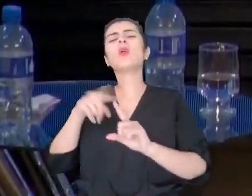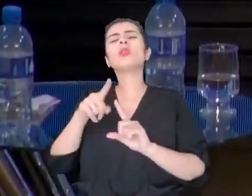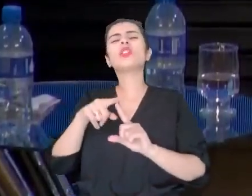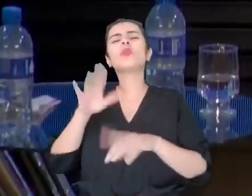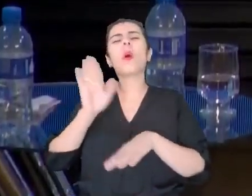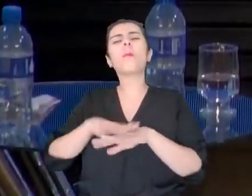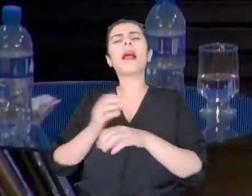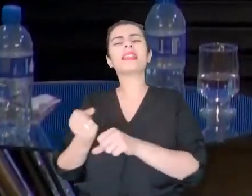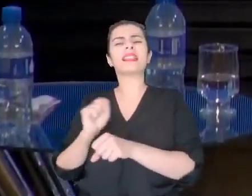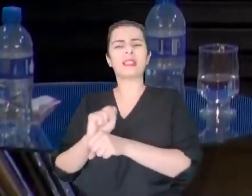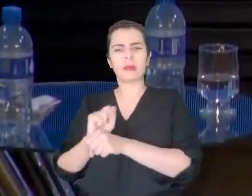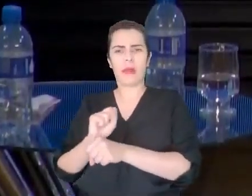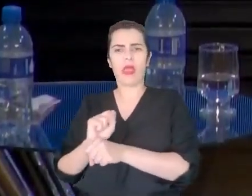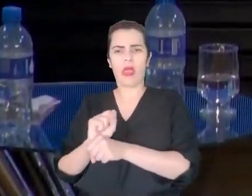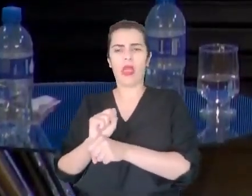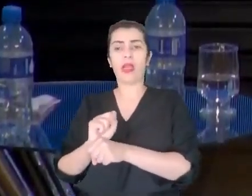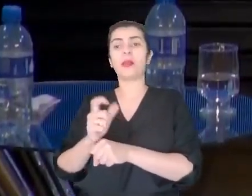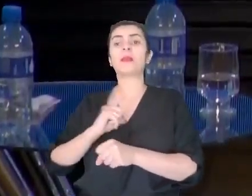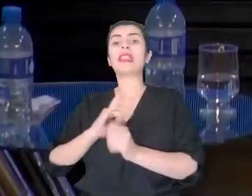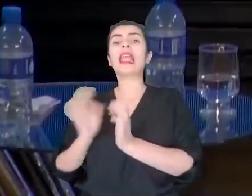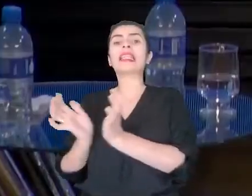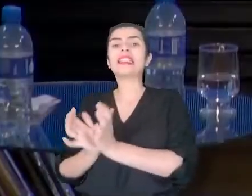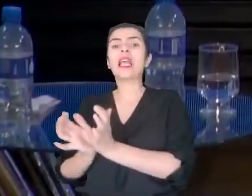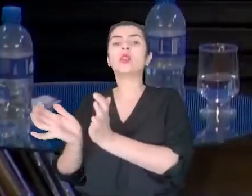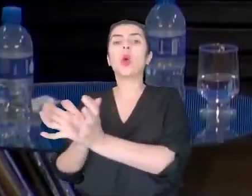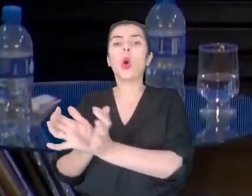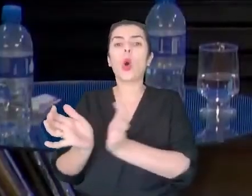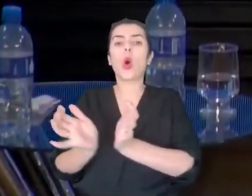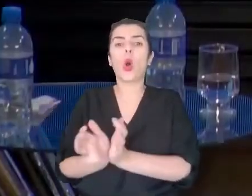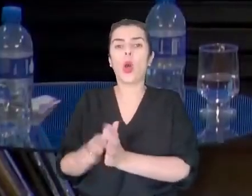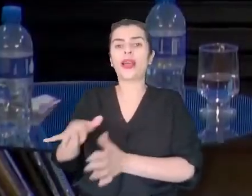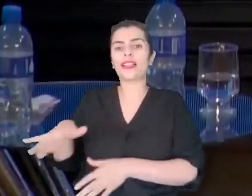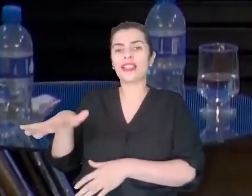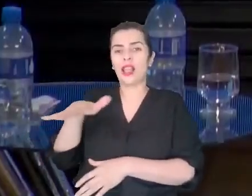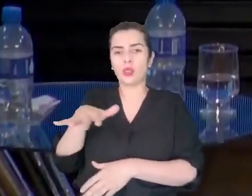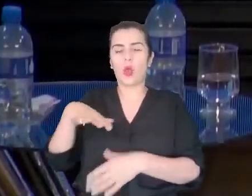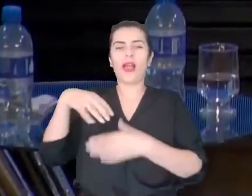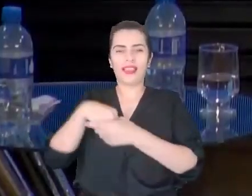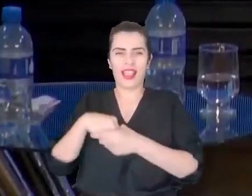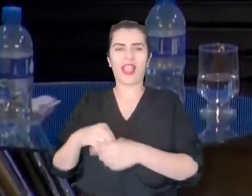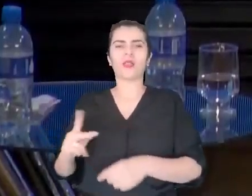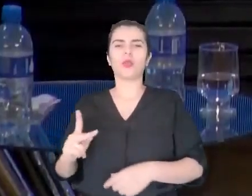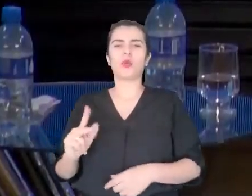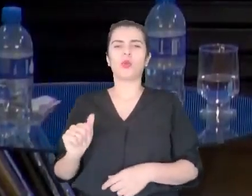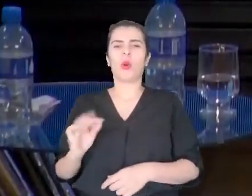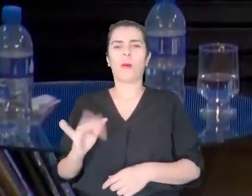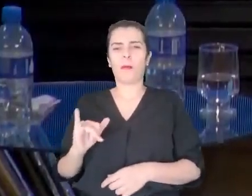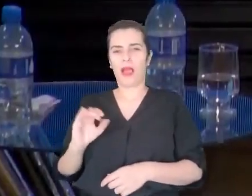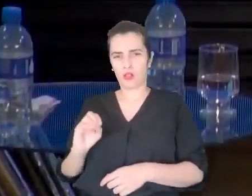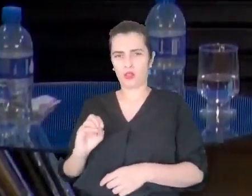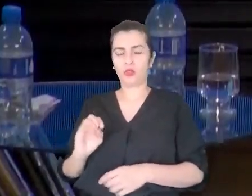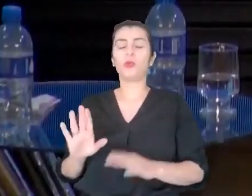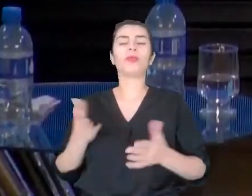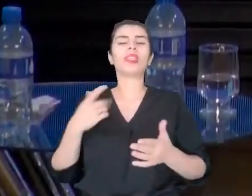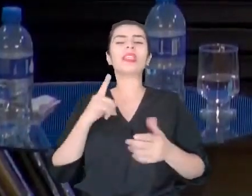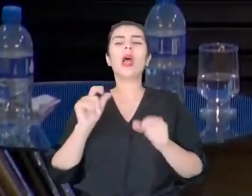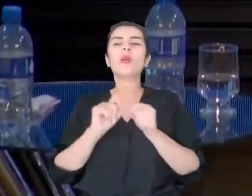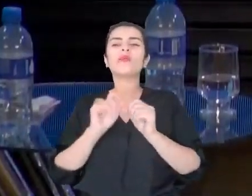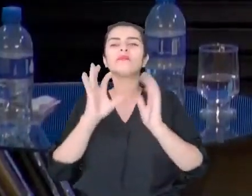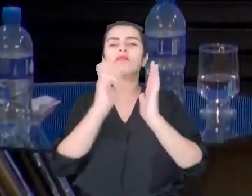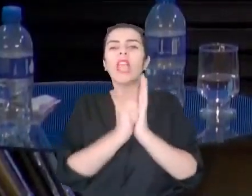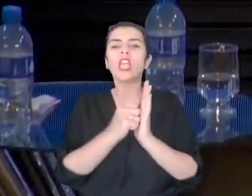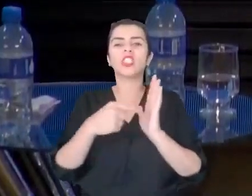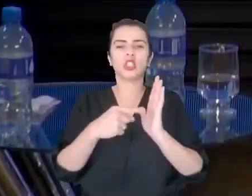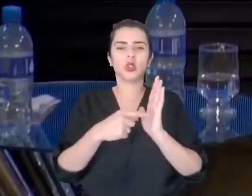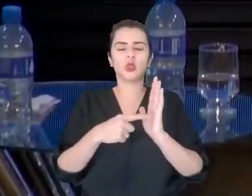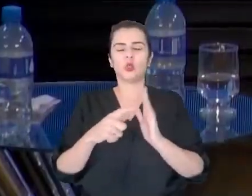gente tem setorizações, né, dentro desse pátio. Então, para a gente ter o registro, né, no pátio, na